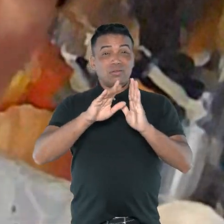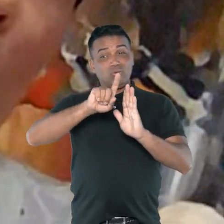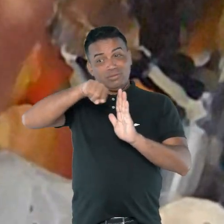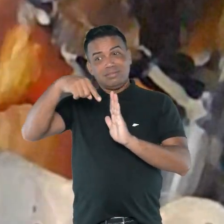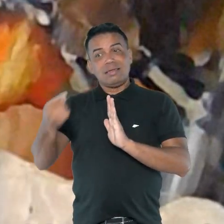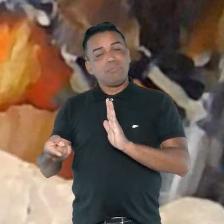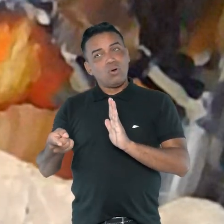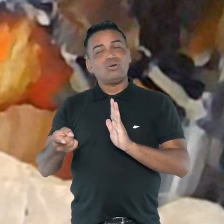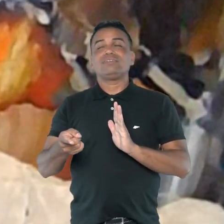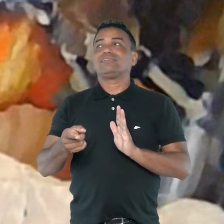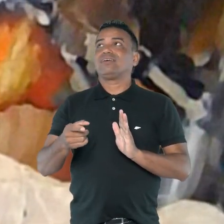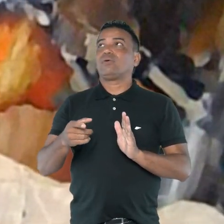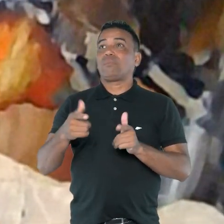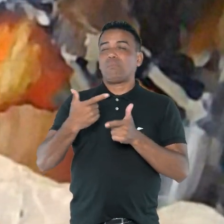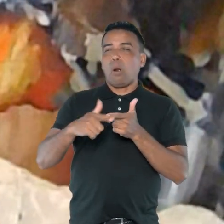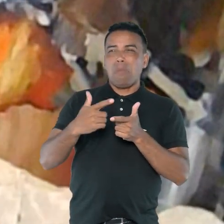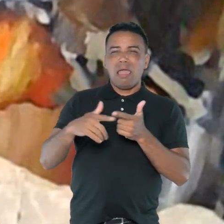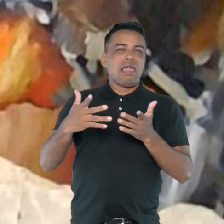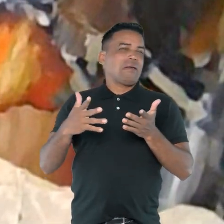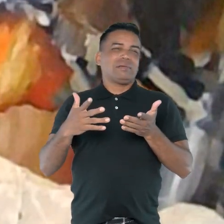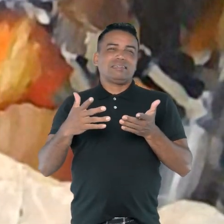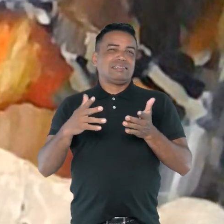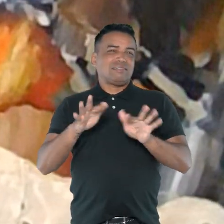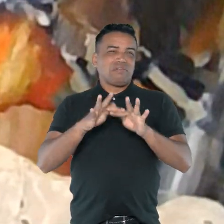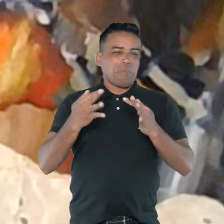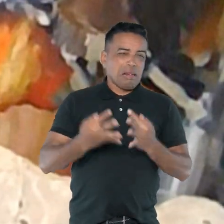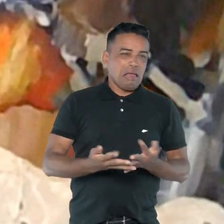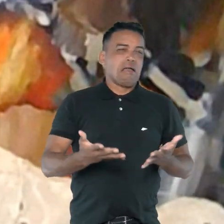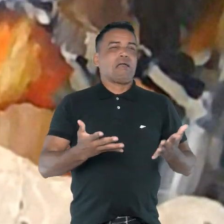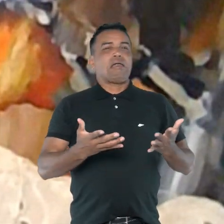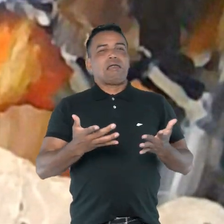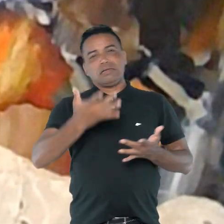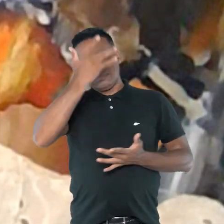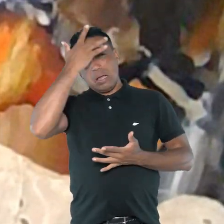por questões de saúde mental, que foram difíceis.